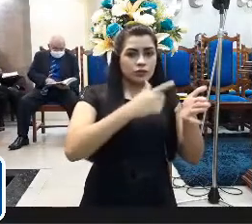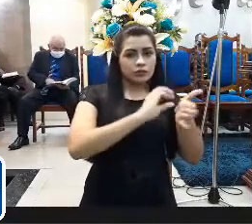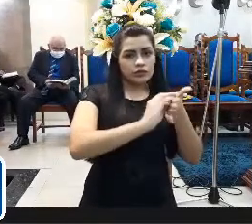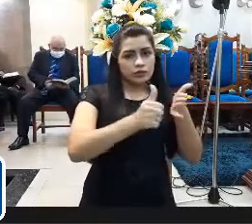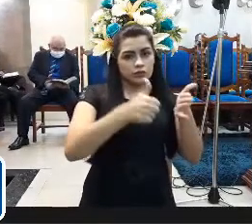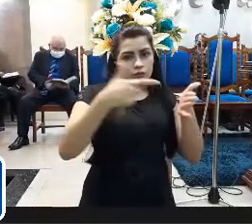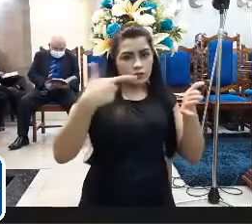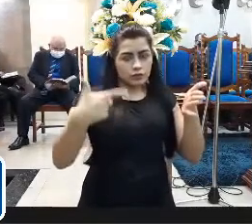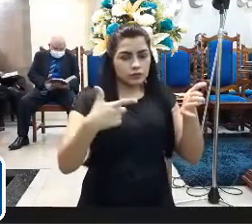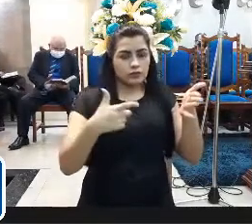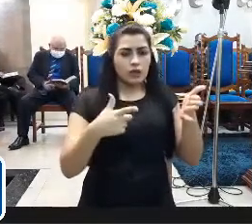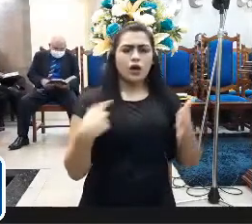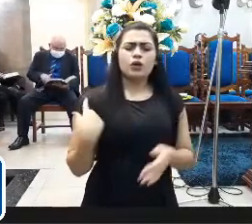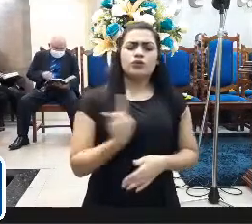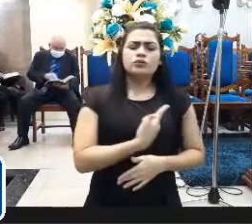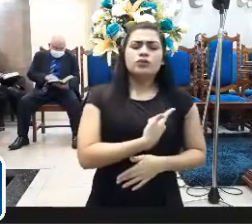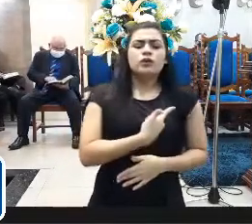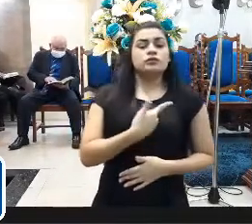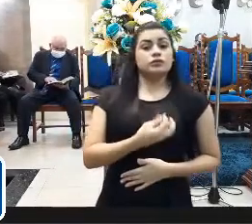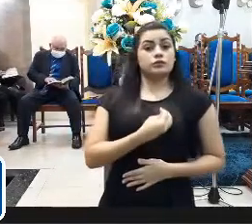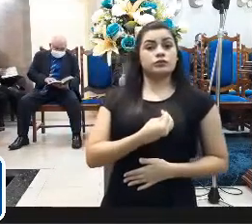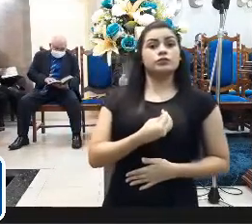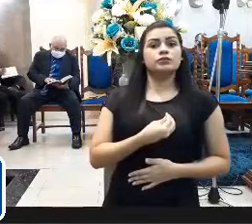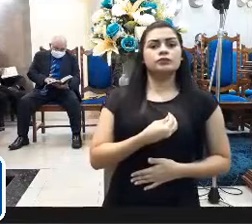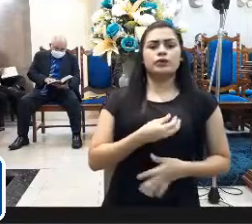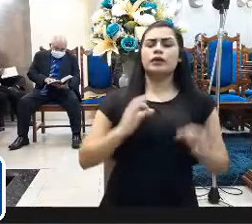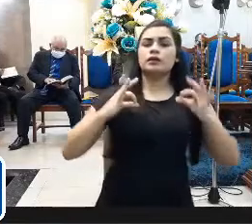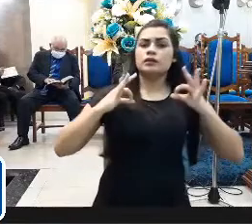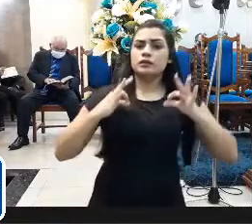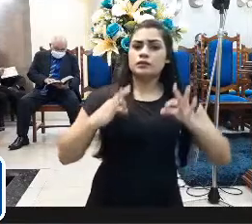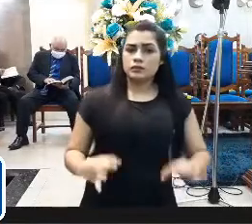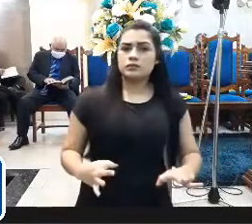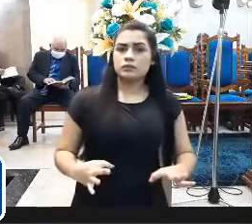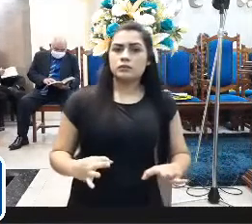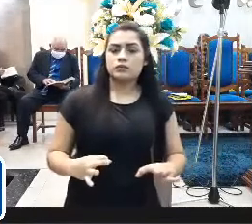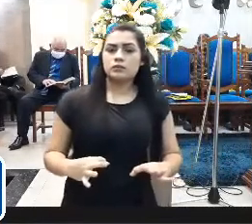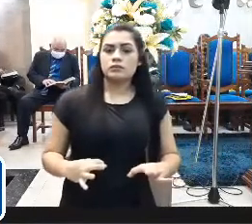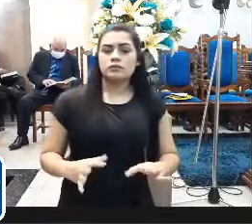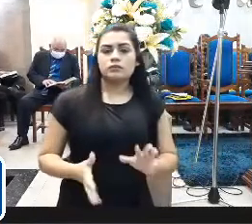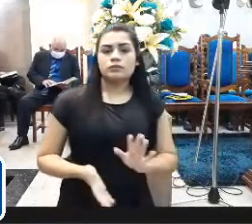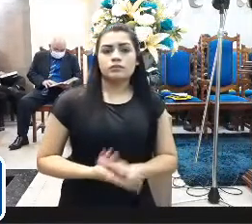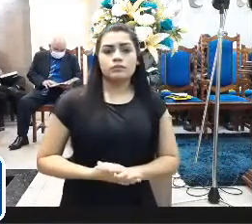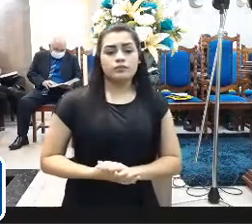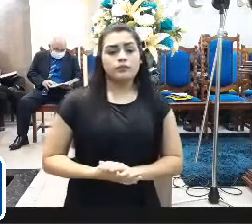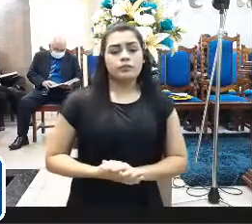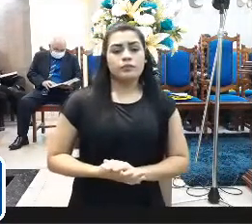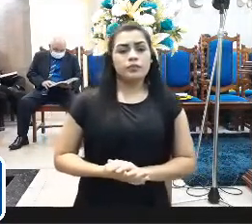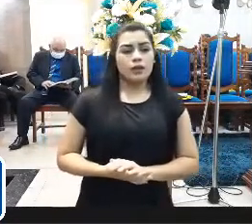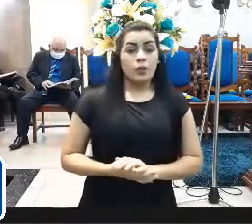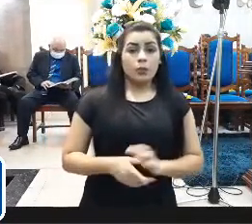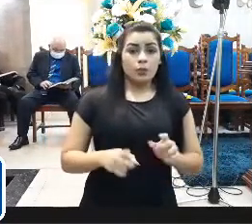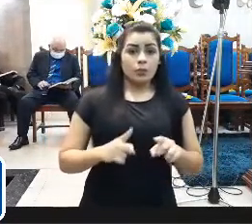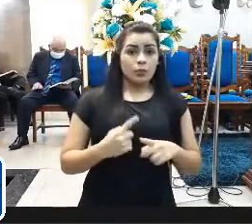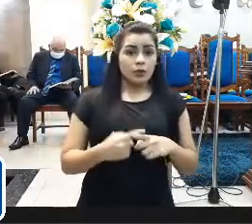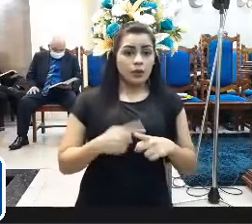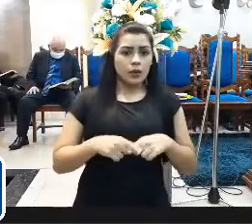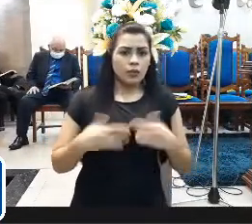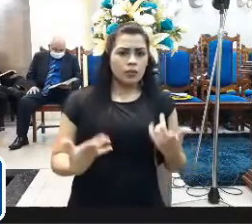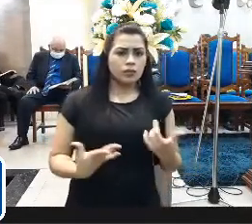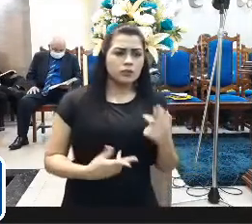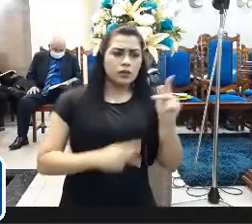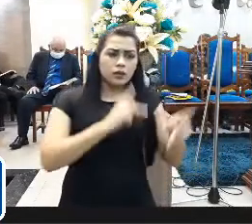vosso viver honesto entre os gentios, para que naquilo que falam mal de vós, como